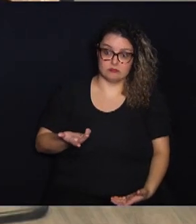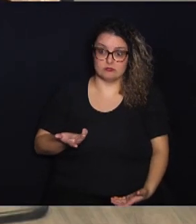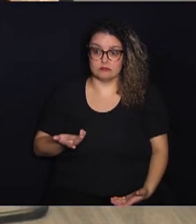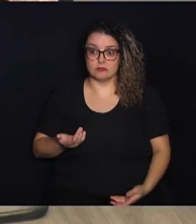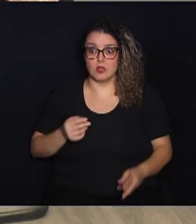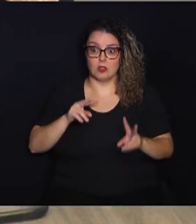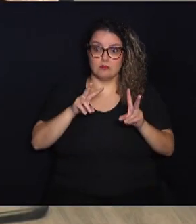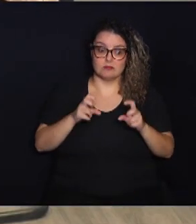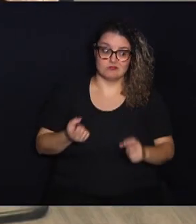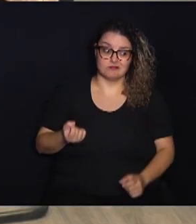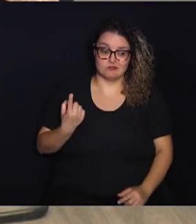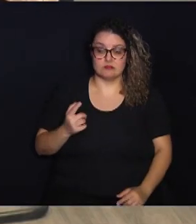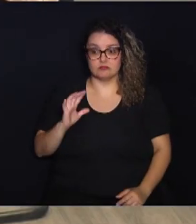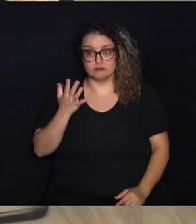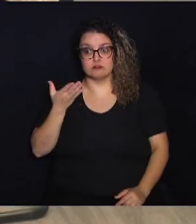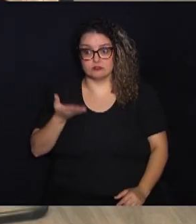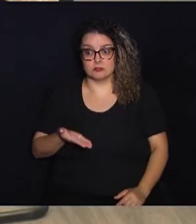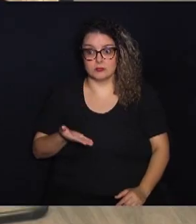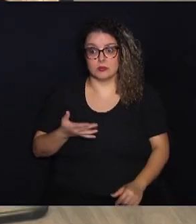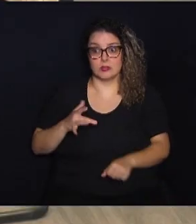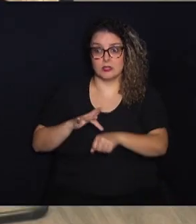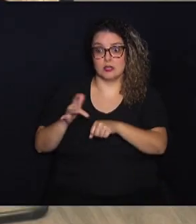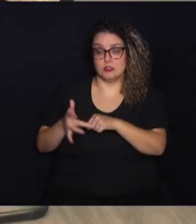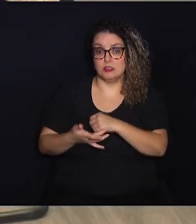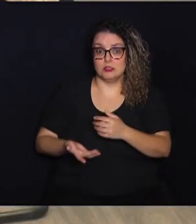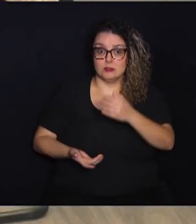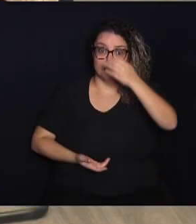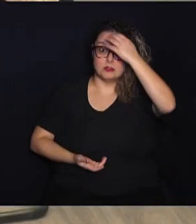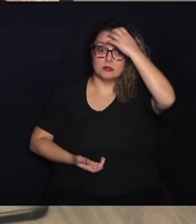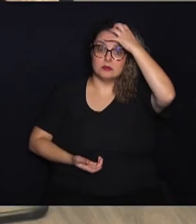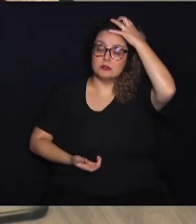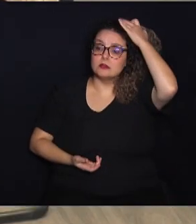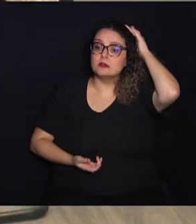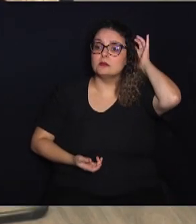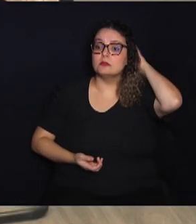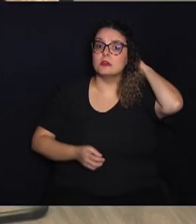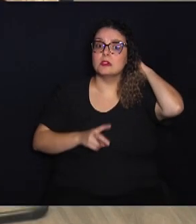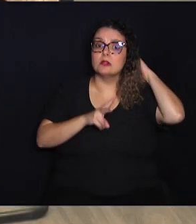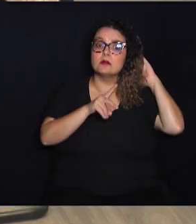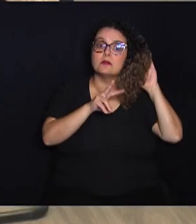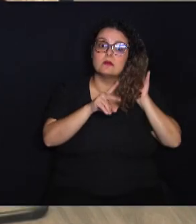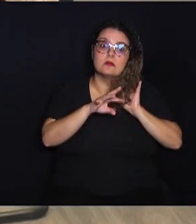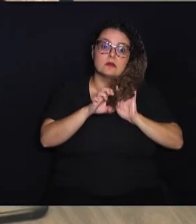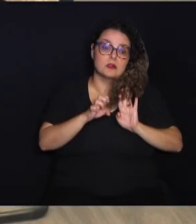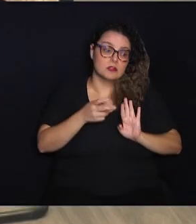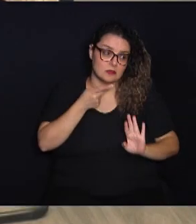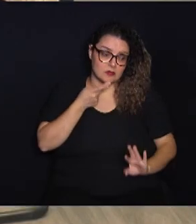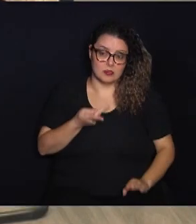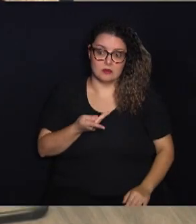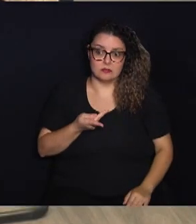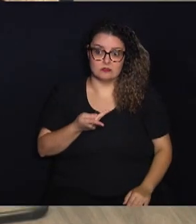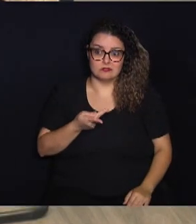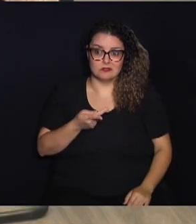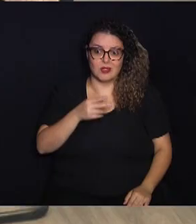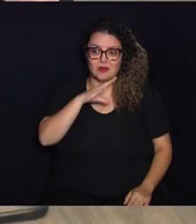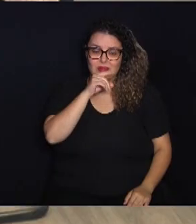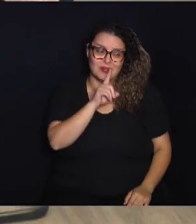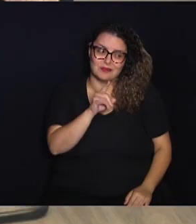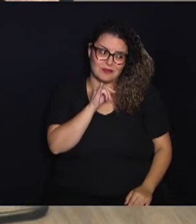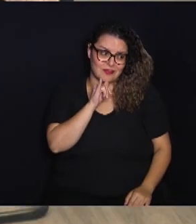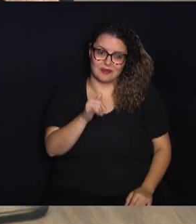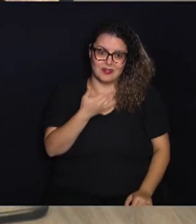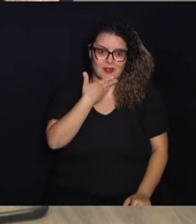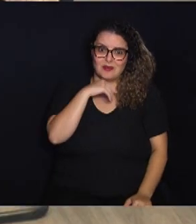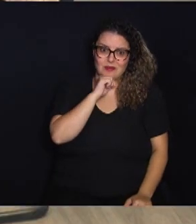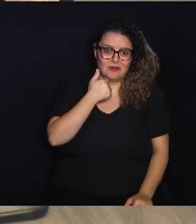assunto estranho que está acontecendo ali na rede social. Só que aí a Viviane pontua que o adolescente ele não vai falar nem para a mãe